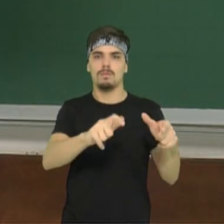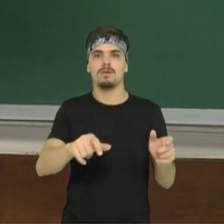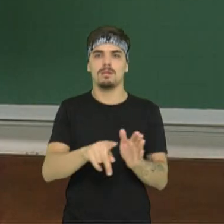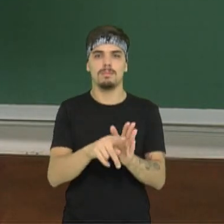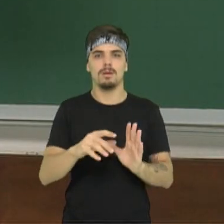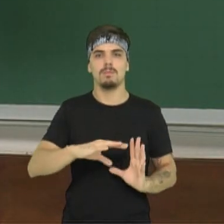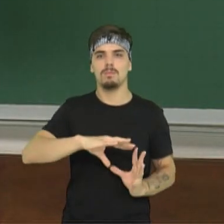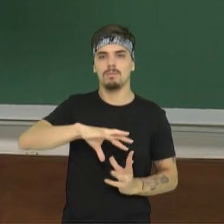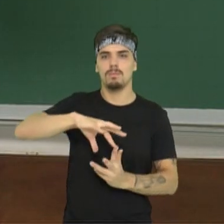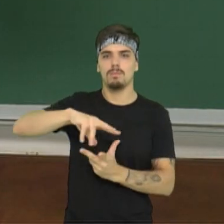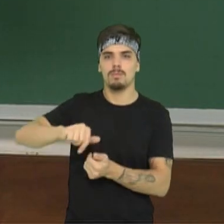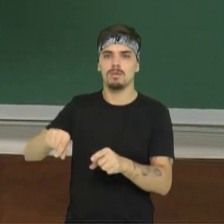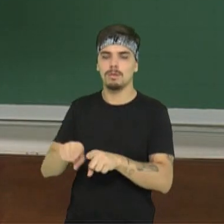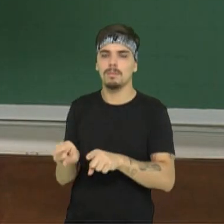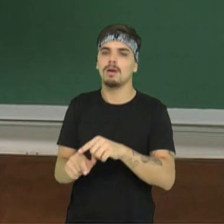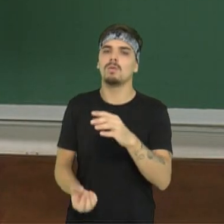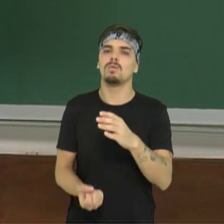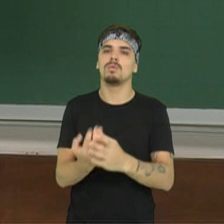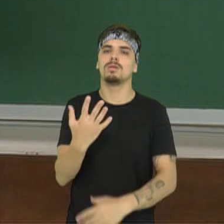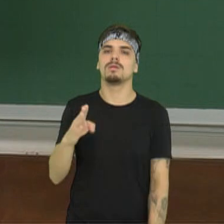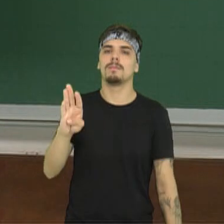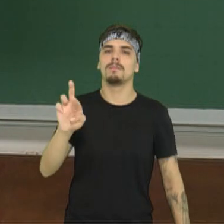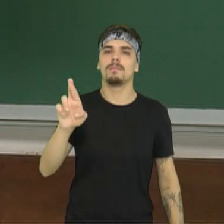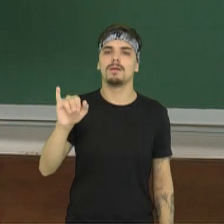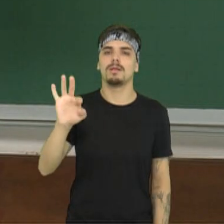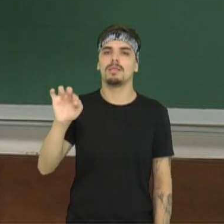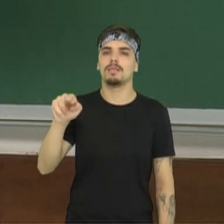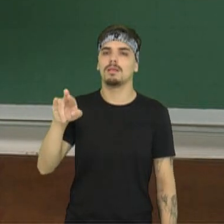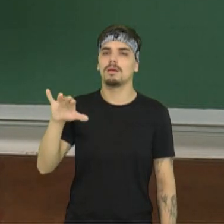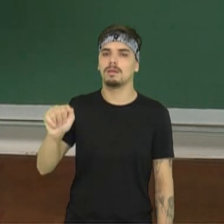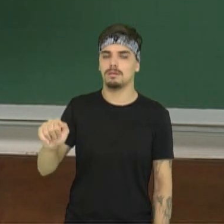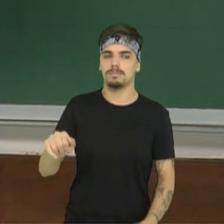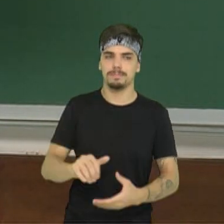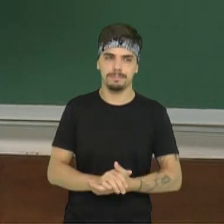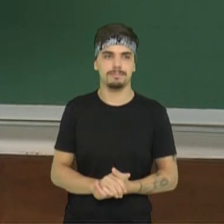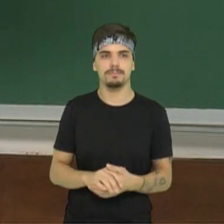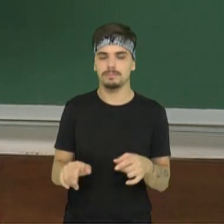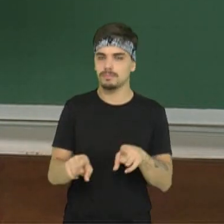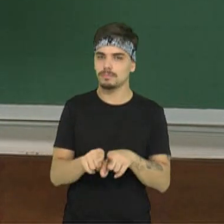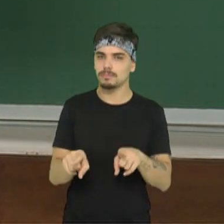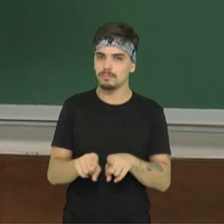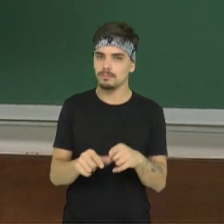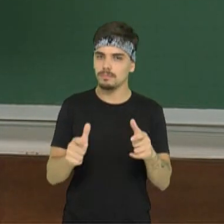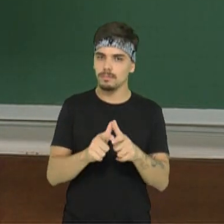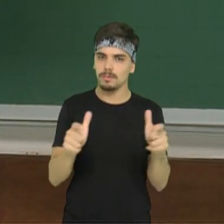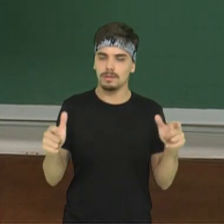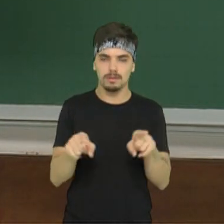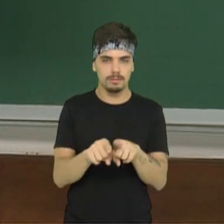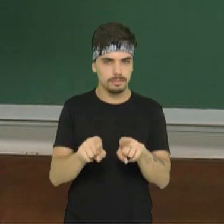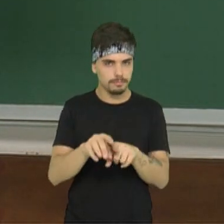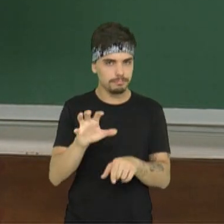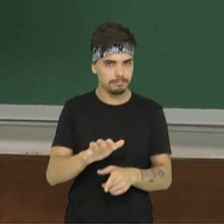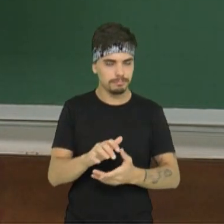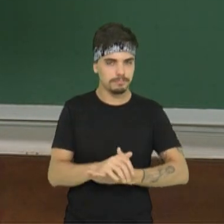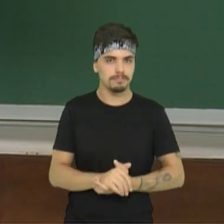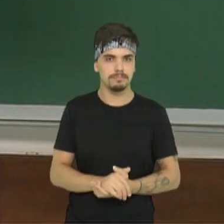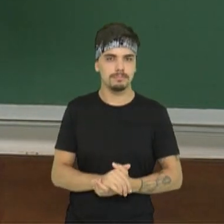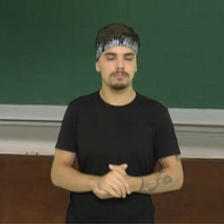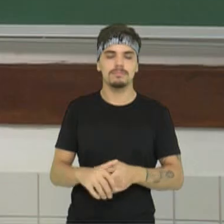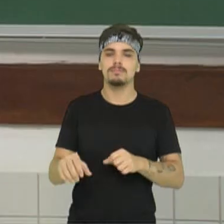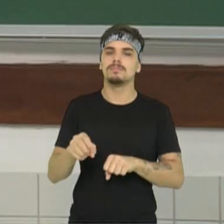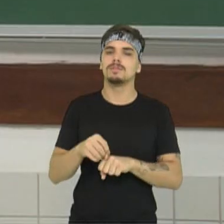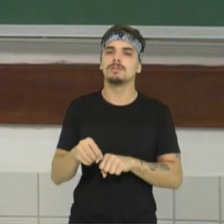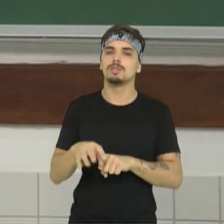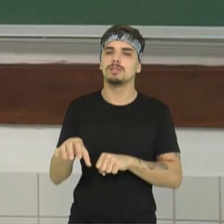ok? Entre os quais a maioria de origem britânica, ingleses, constitui a maioria dos habitantes dessas regiões. A